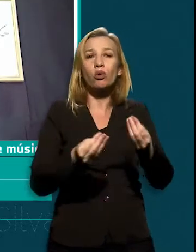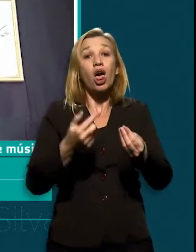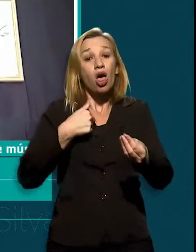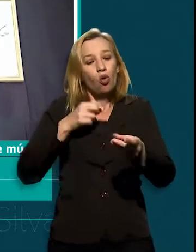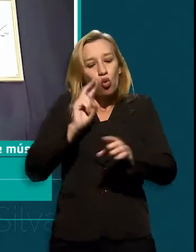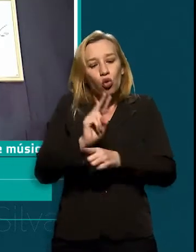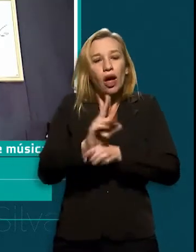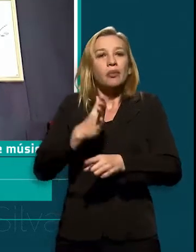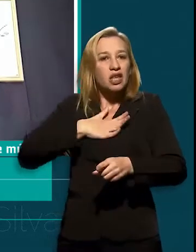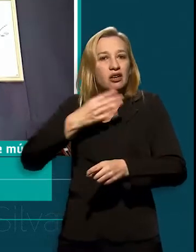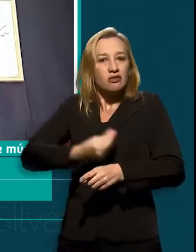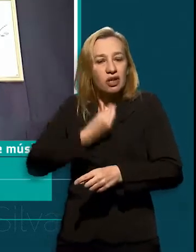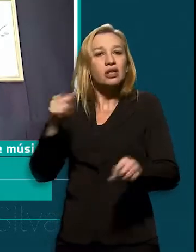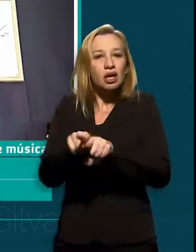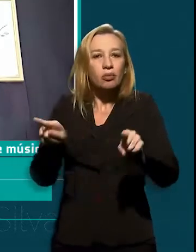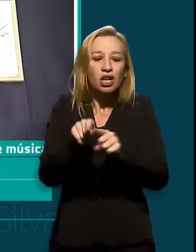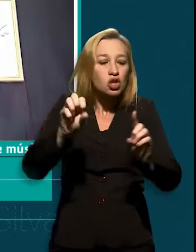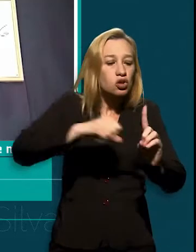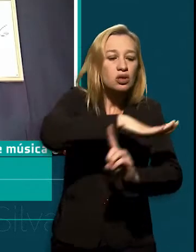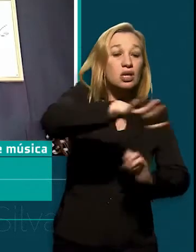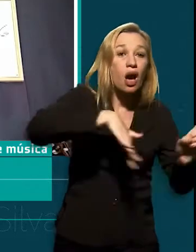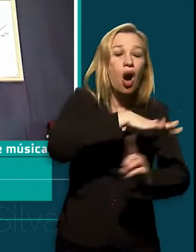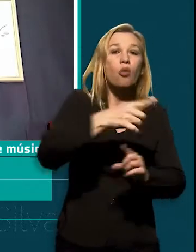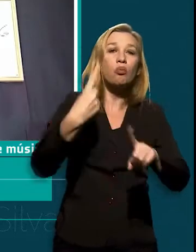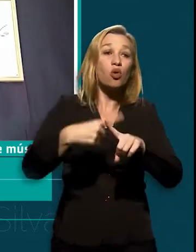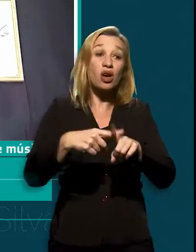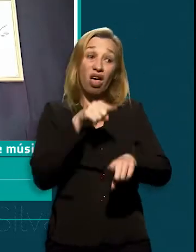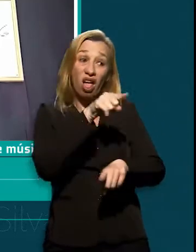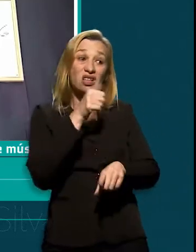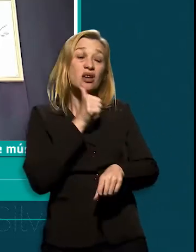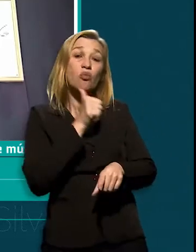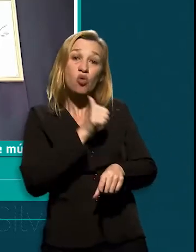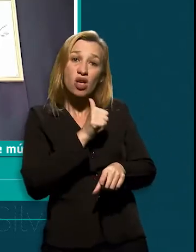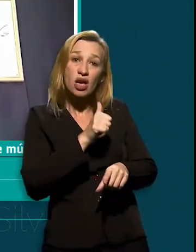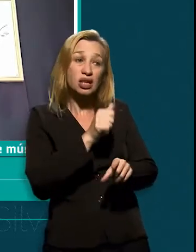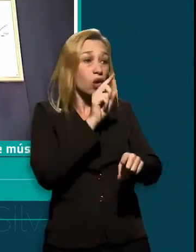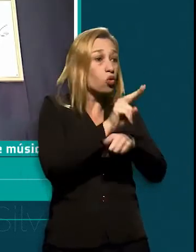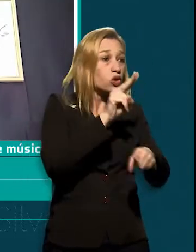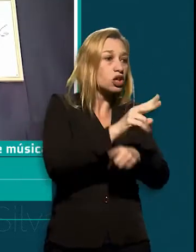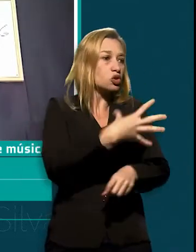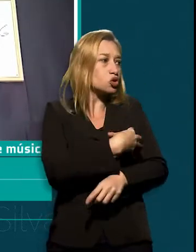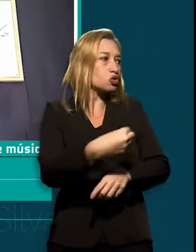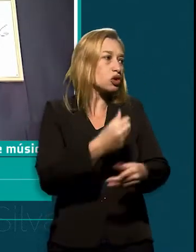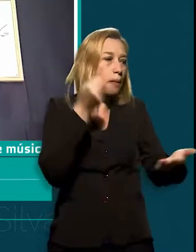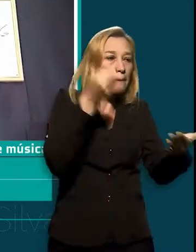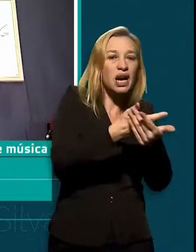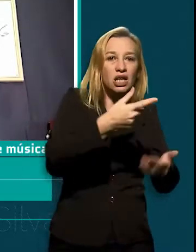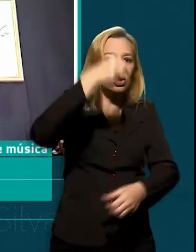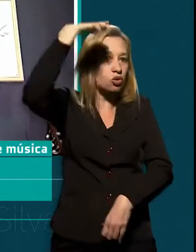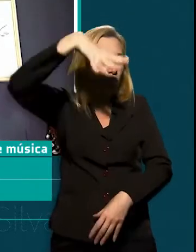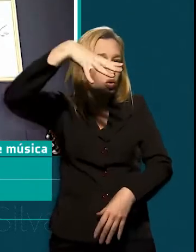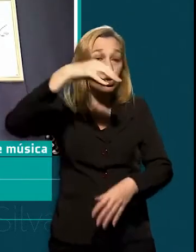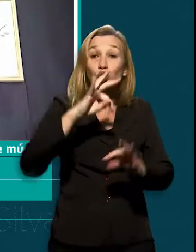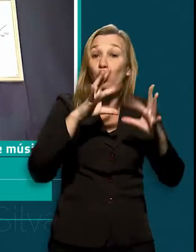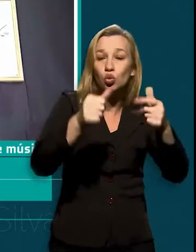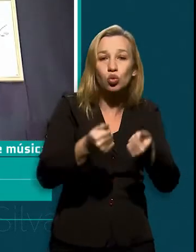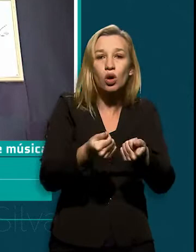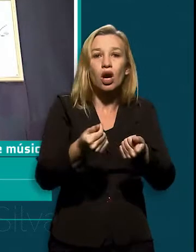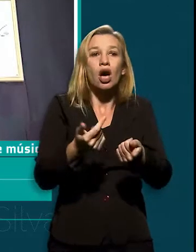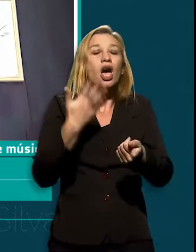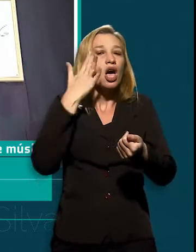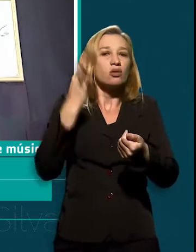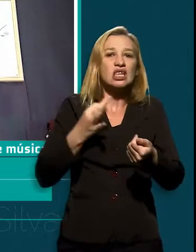minha vida, sabe? É um cuidado social mesmo, porque essa mulher está sustentando os filhos, pagando a sua conta, seu